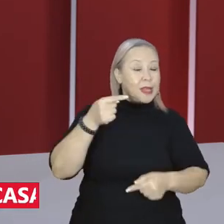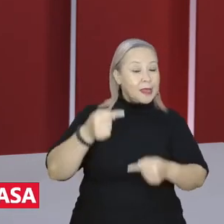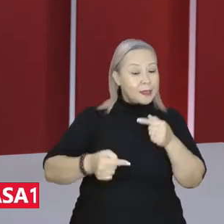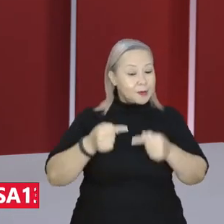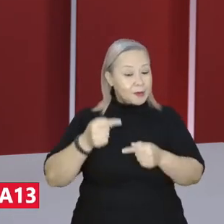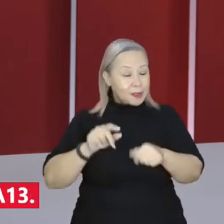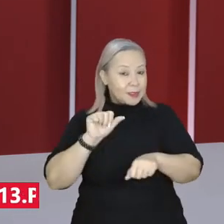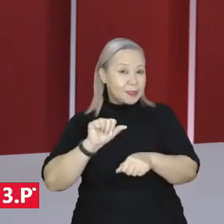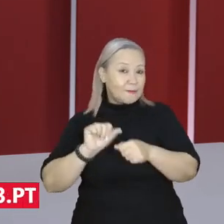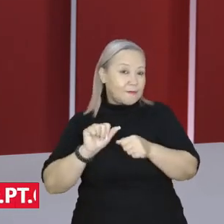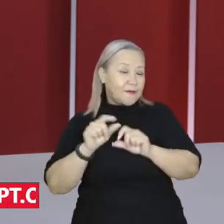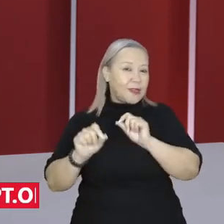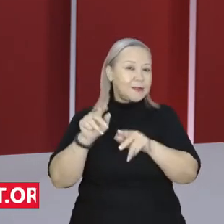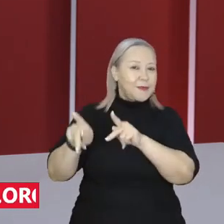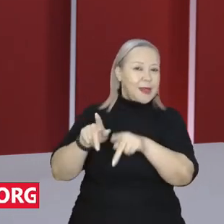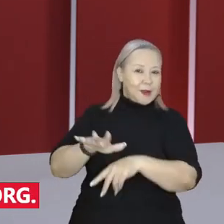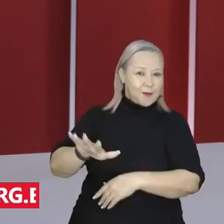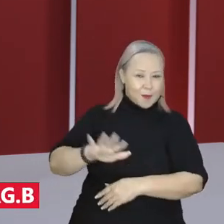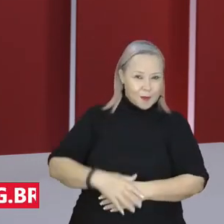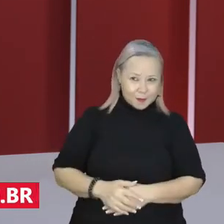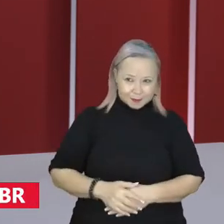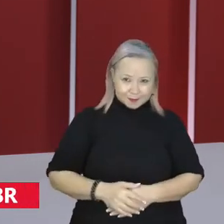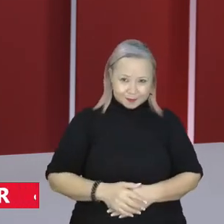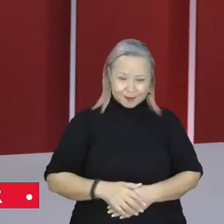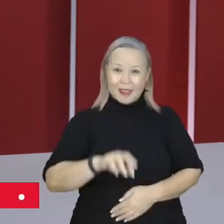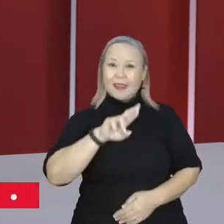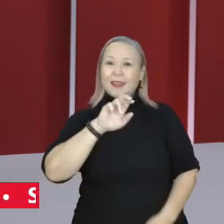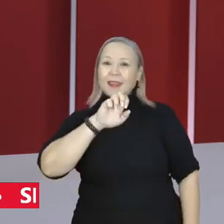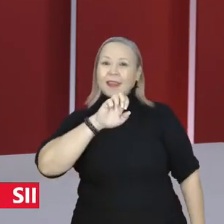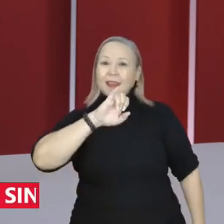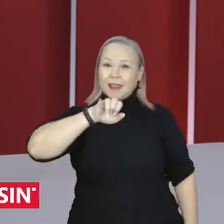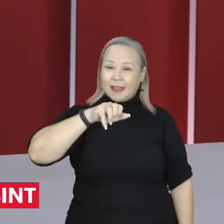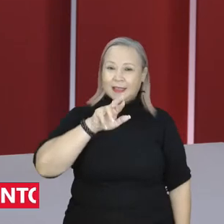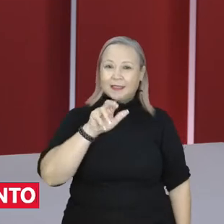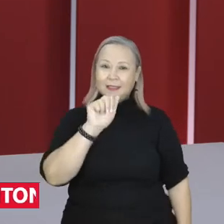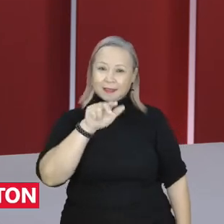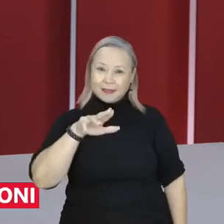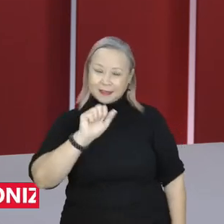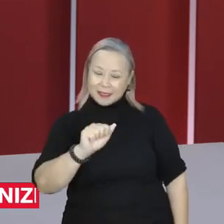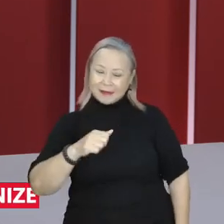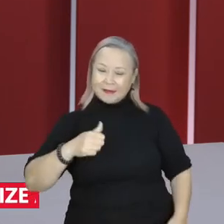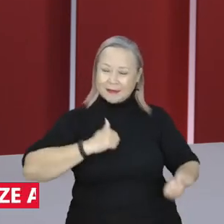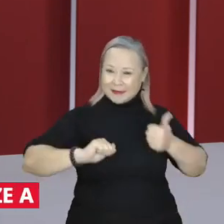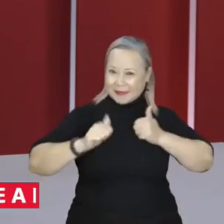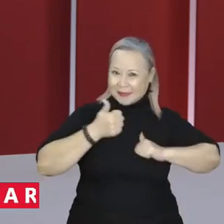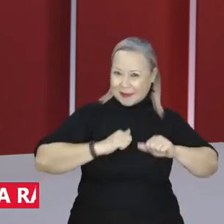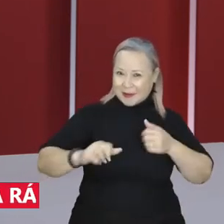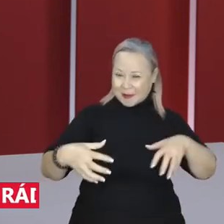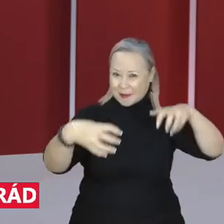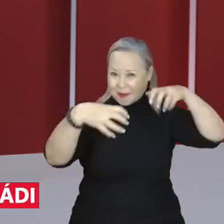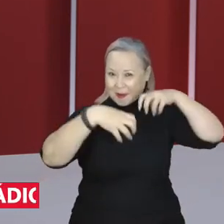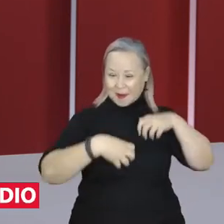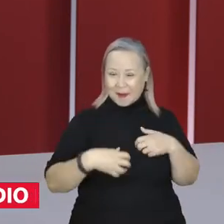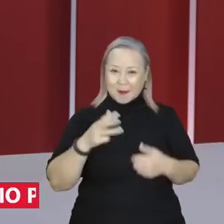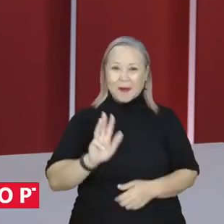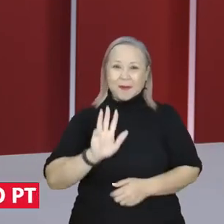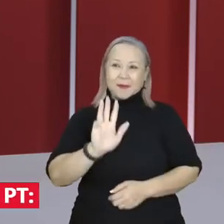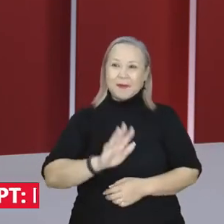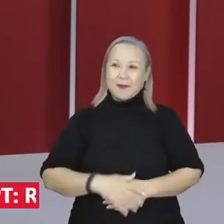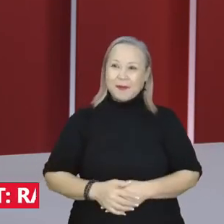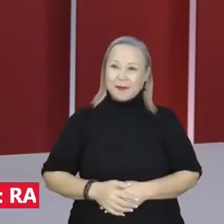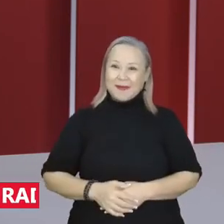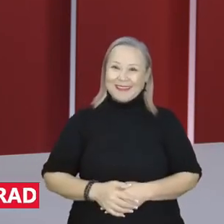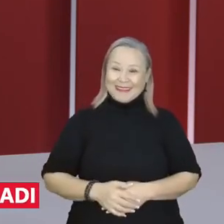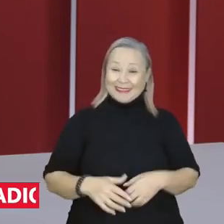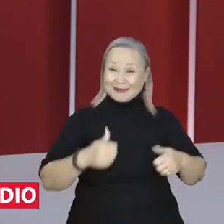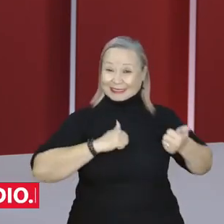Padilha bom dia para você Rejane Costa Alves também que distanciosa para posse do Lula para acabar com essa